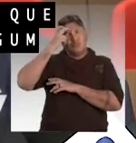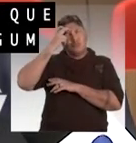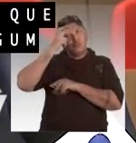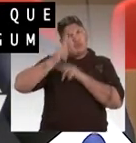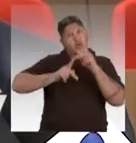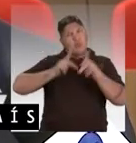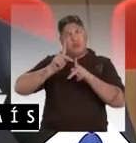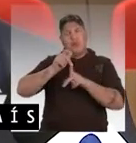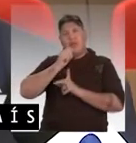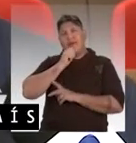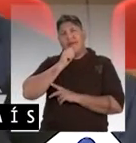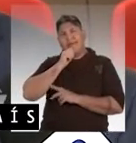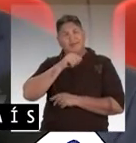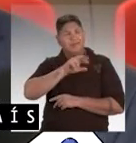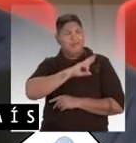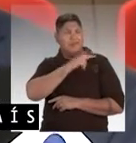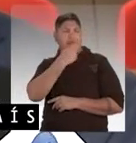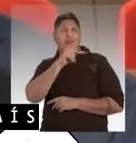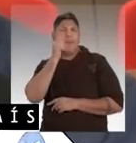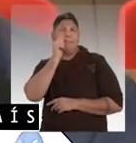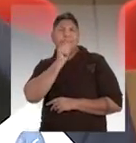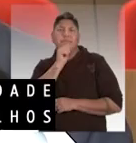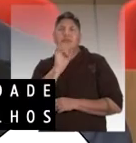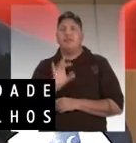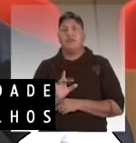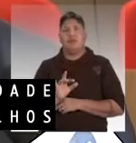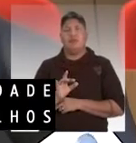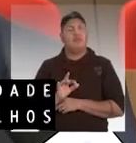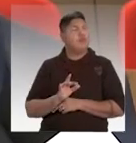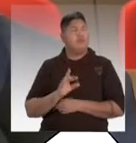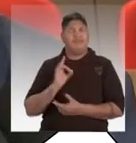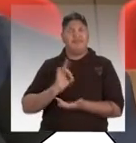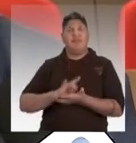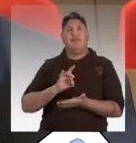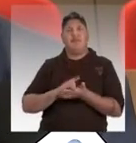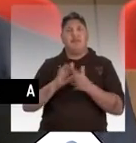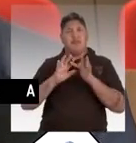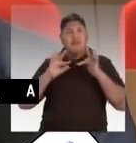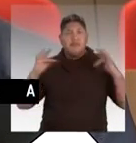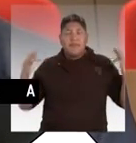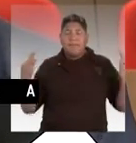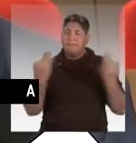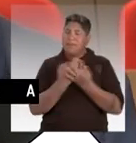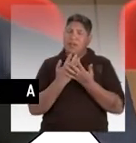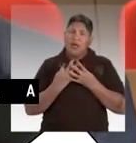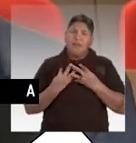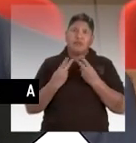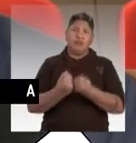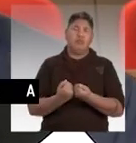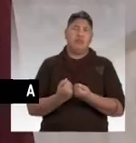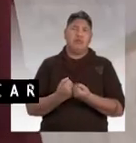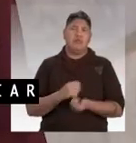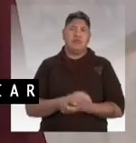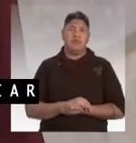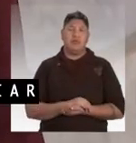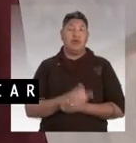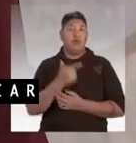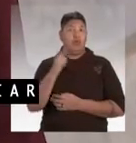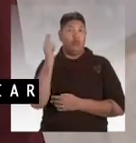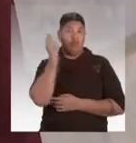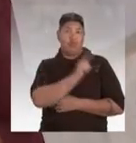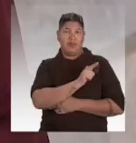ainda em alguns segmentos do nosso país, que a responsabilidade pela criação dos filhos é da mãe, quando na verdade a responsabilidade é da unidade familiar como um todo.